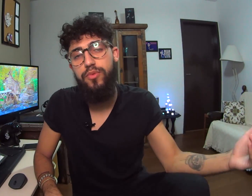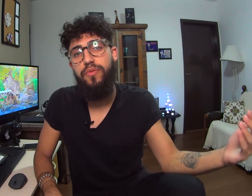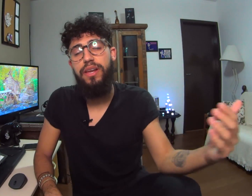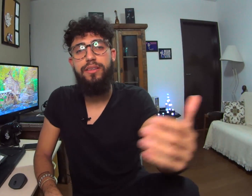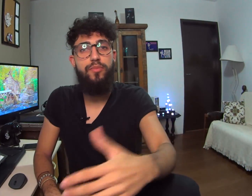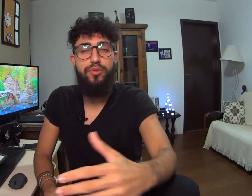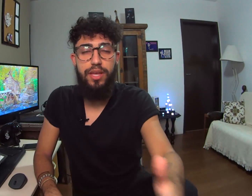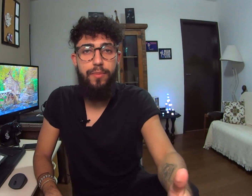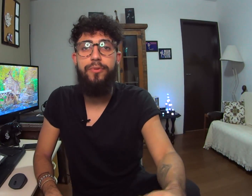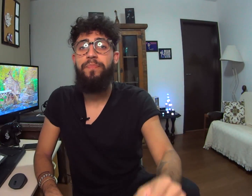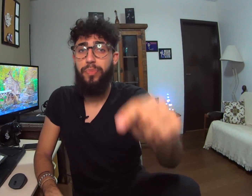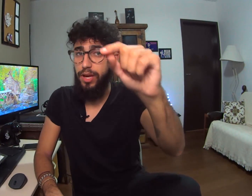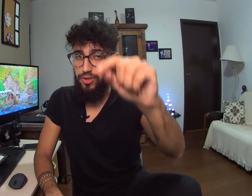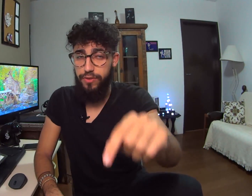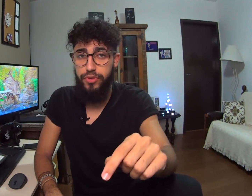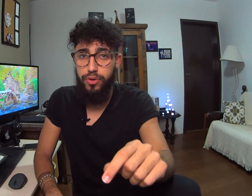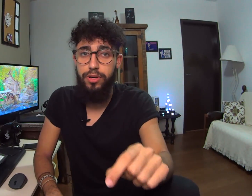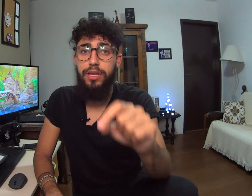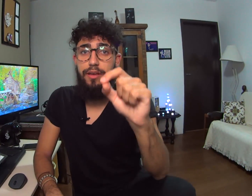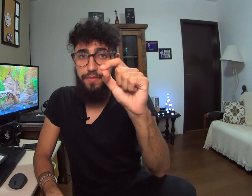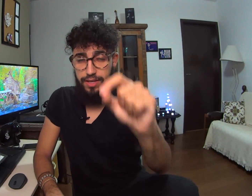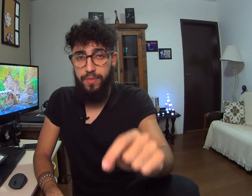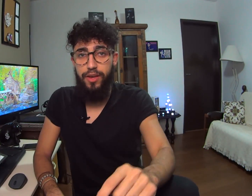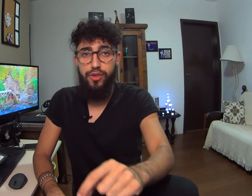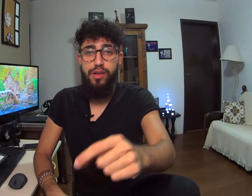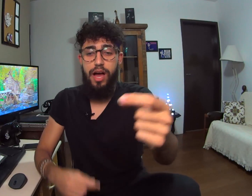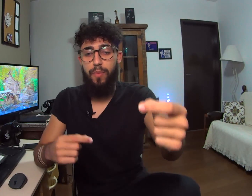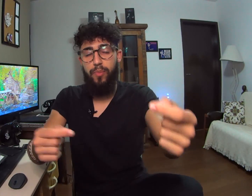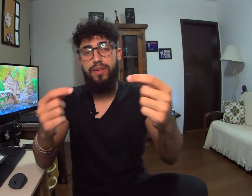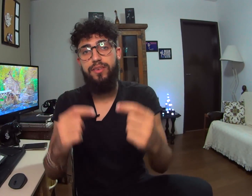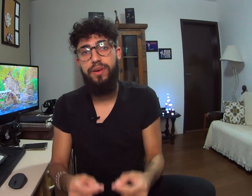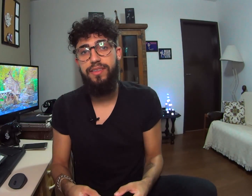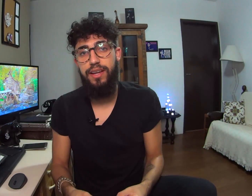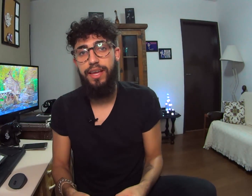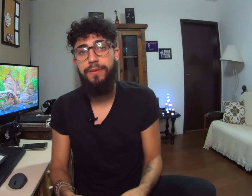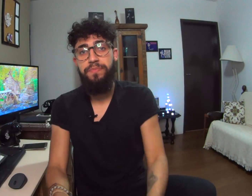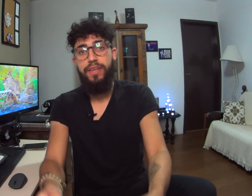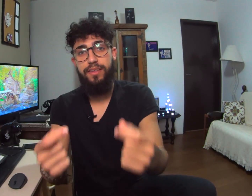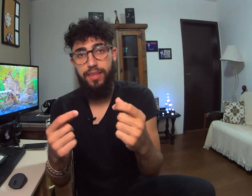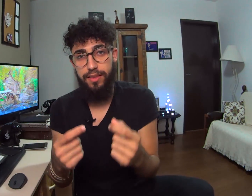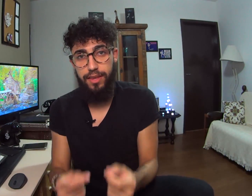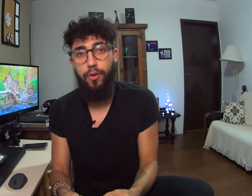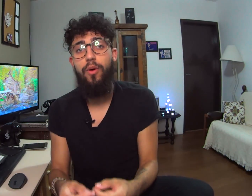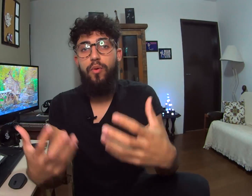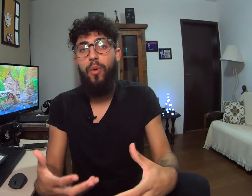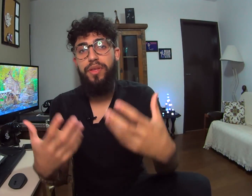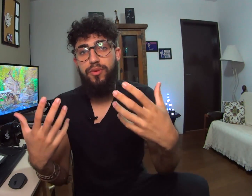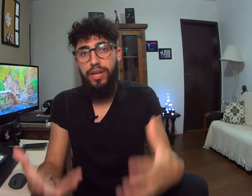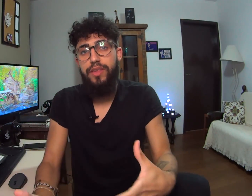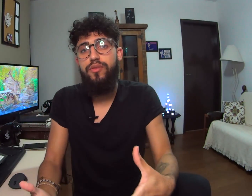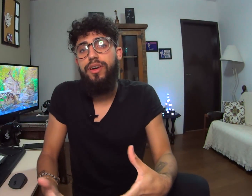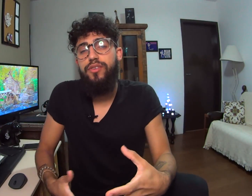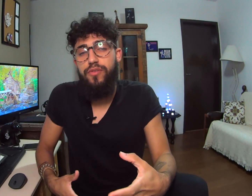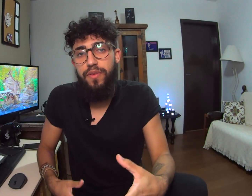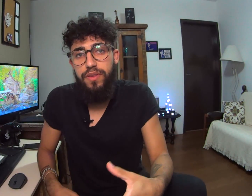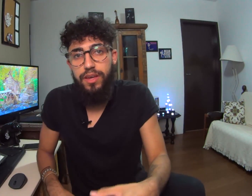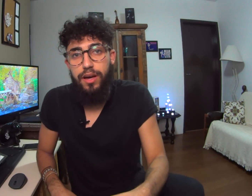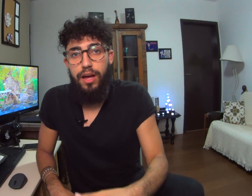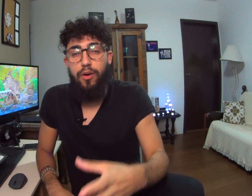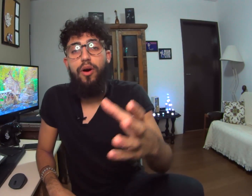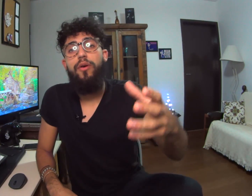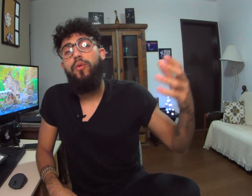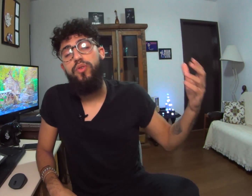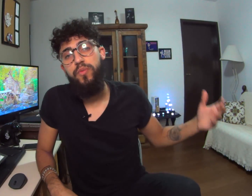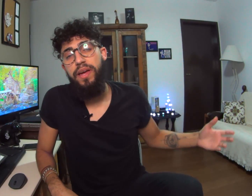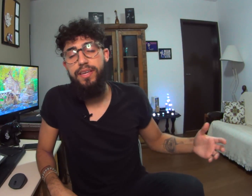já tá todo mundo falando há muito tempo. A gente avisou. Felizmente, a população brasileira entendeu o momento crítico que a gente